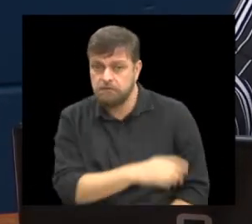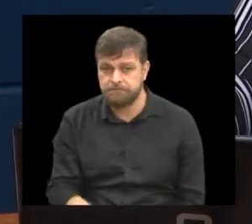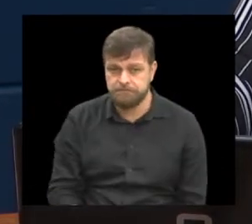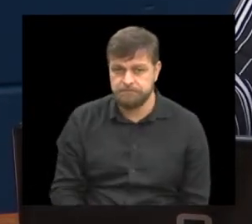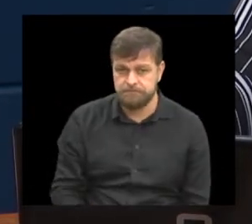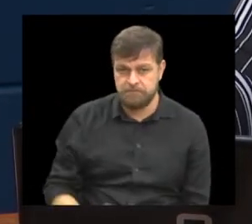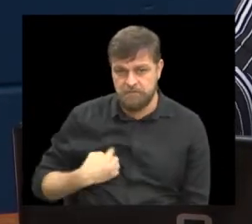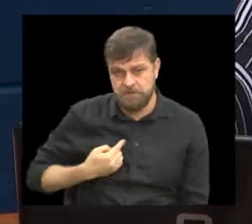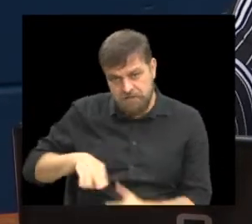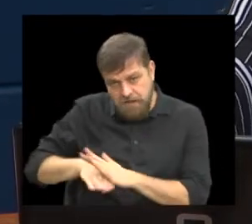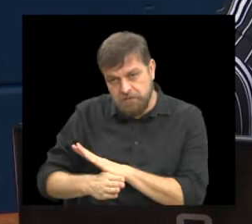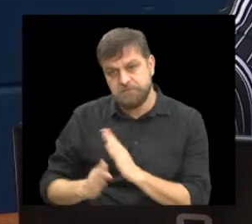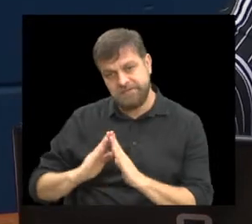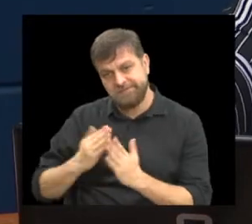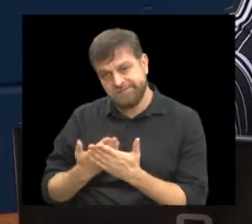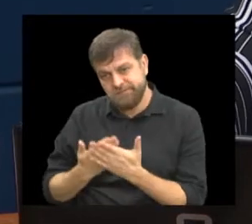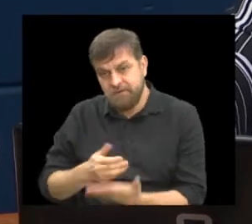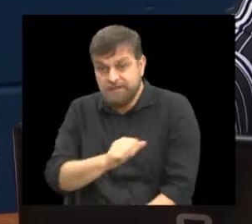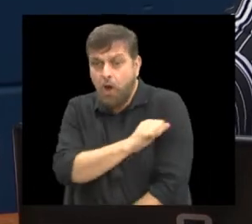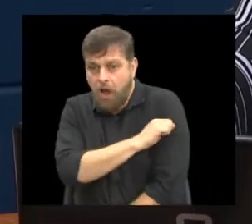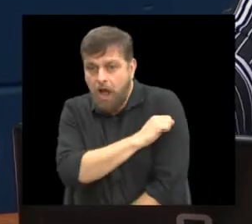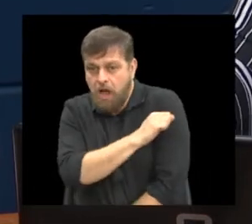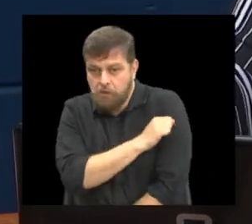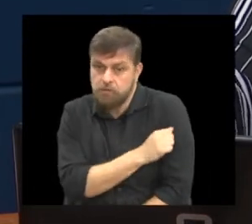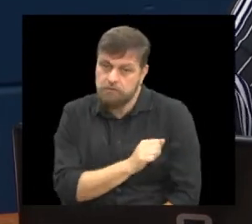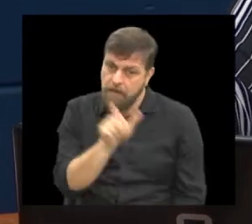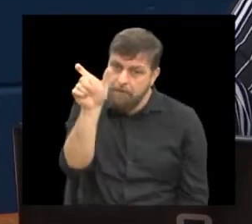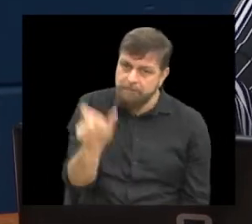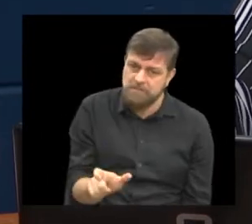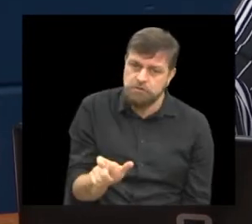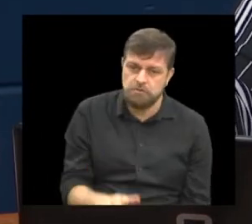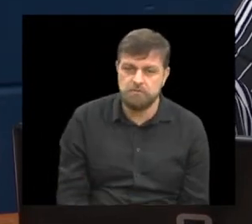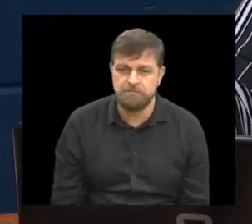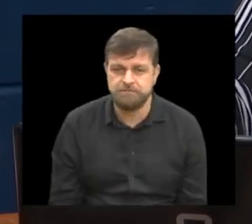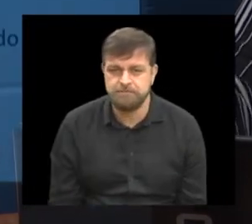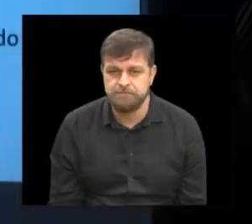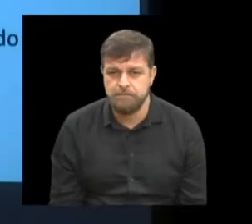fala aluno porque a gente trabalha em escola, né? Mas dessa pessoa.